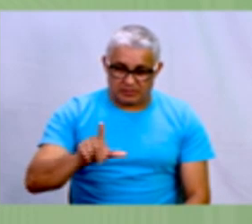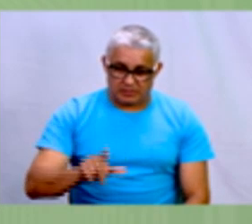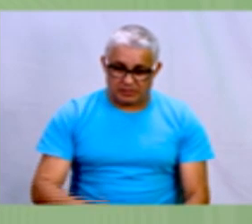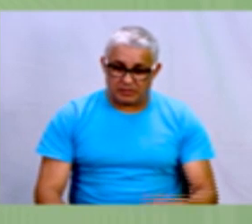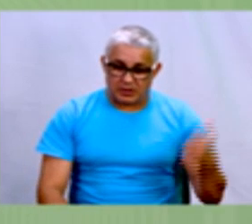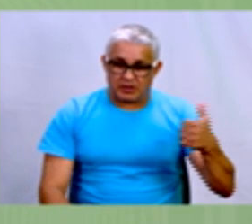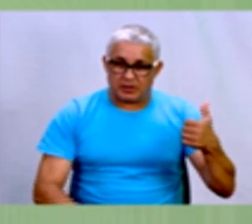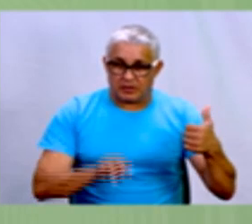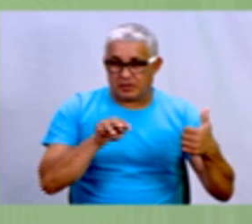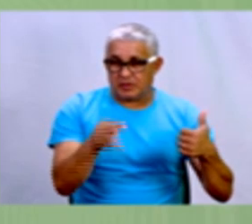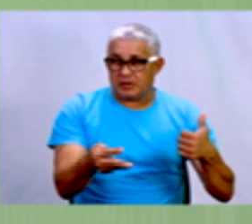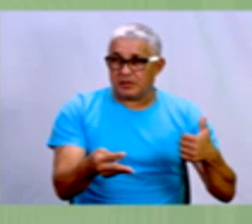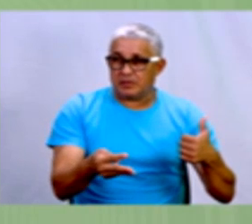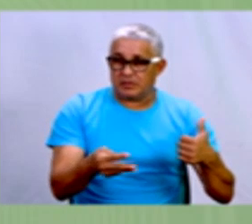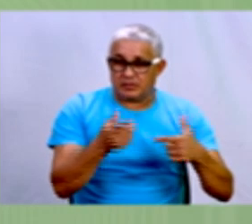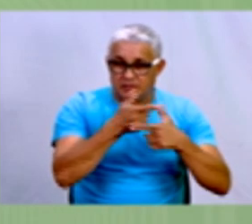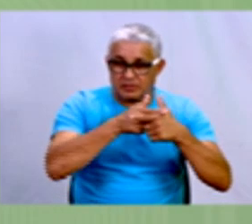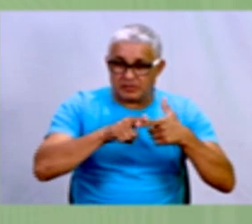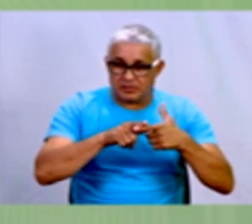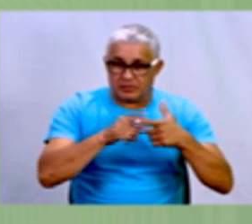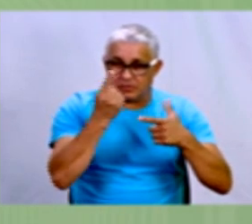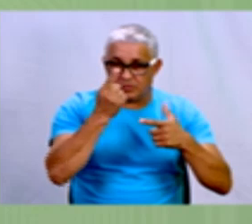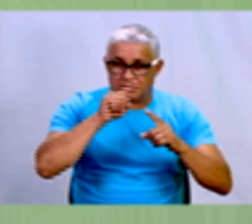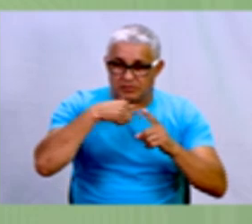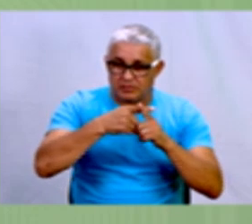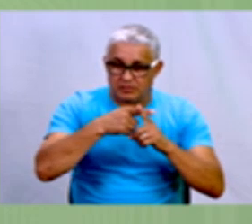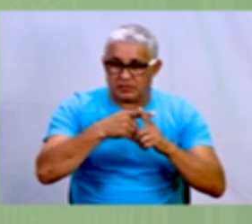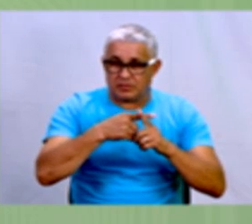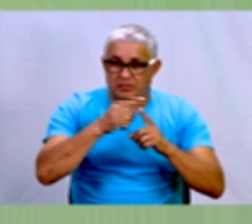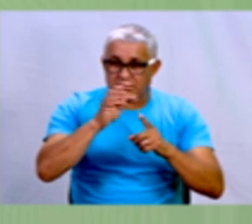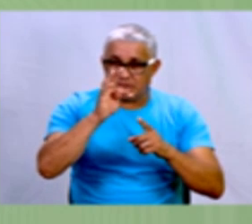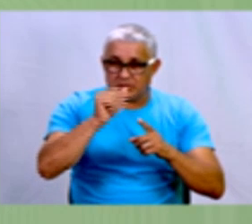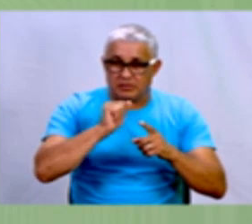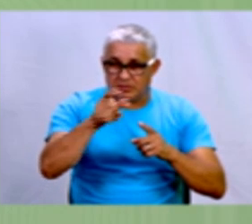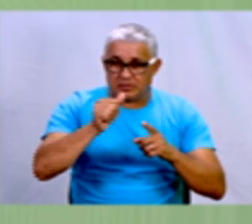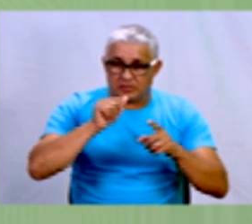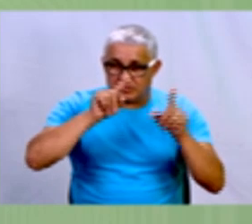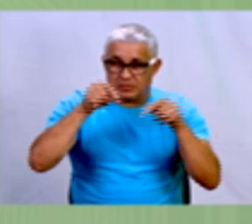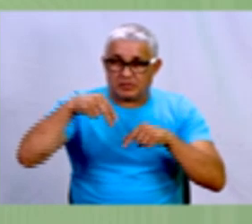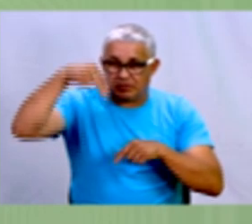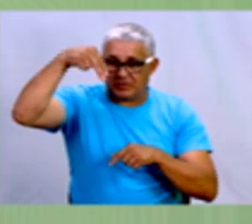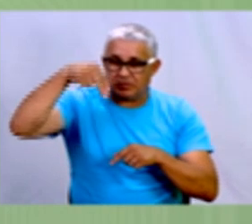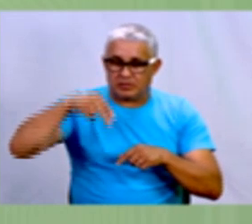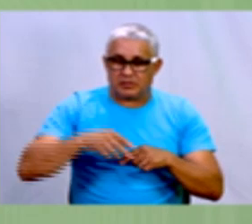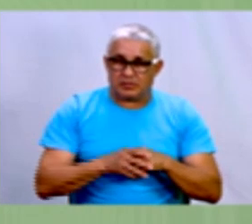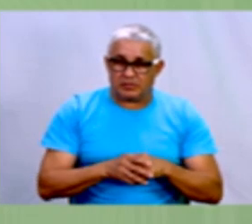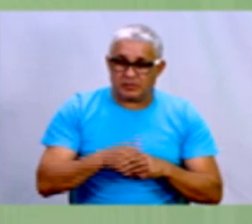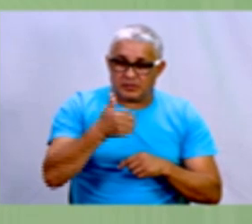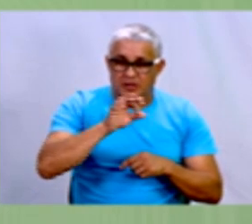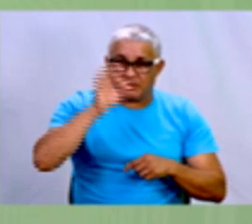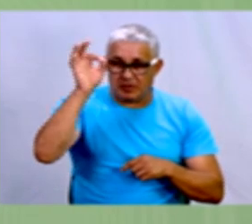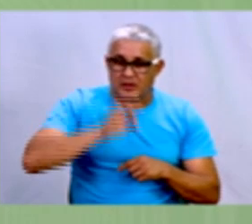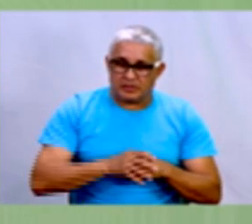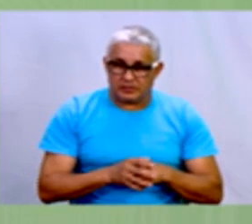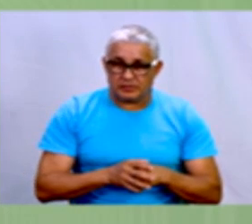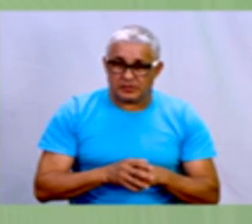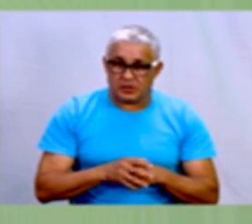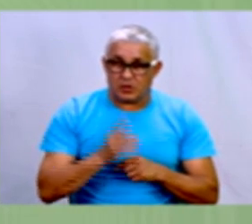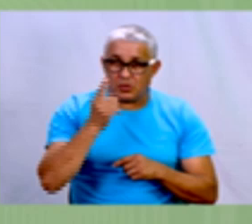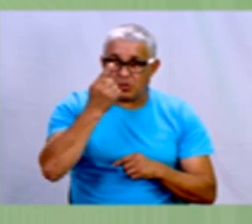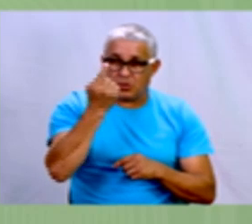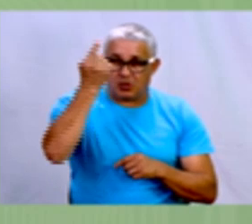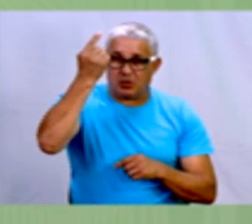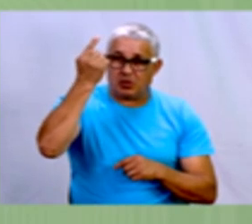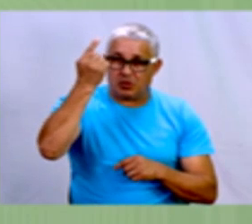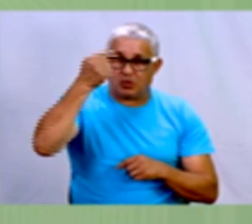período, 3.000, daí é divididos por 1 mais taxa elevado a N. Então, 1 mais taxa, que é 10%, elevado a 1, que é o primeiro